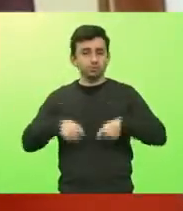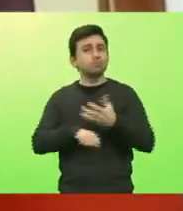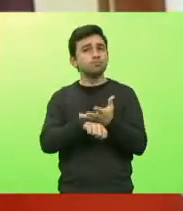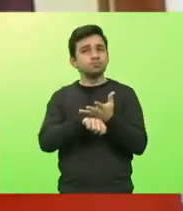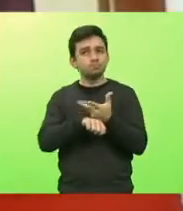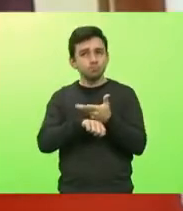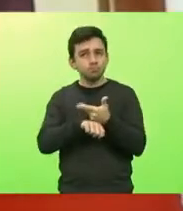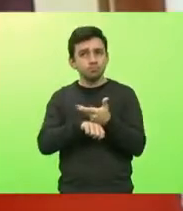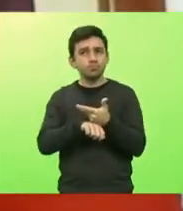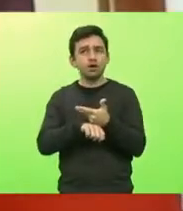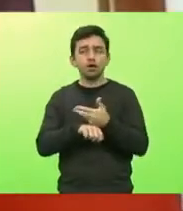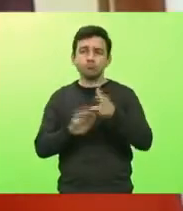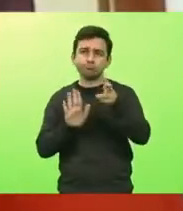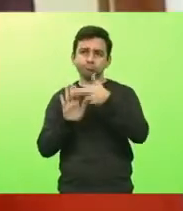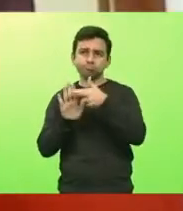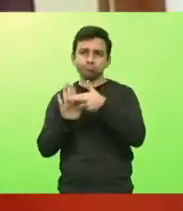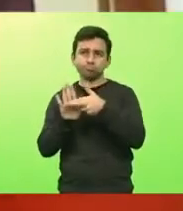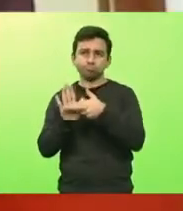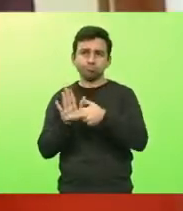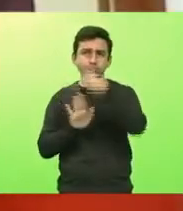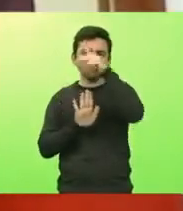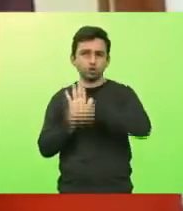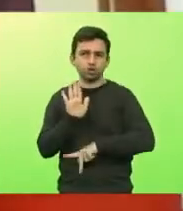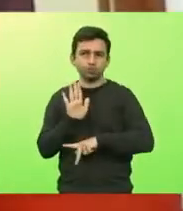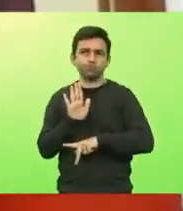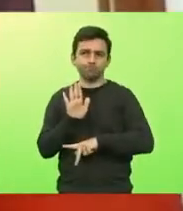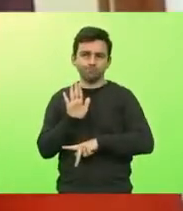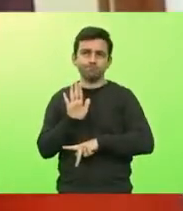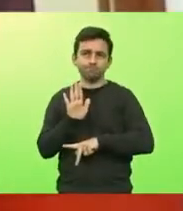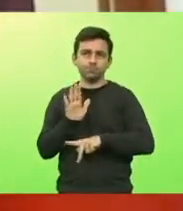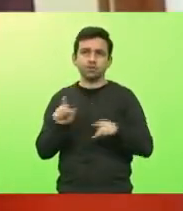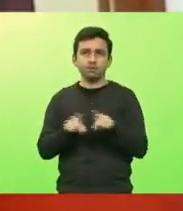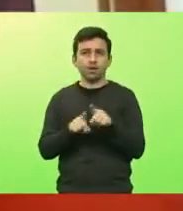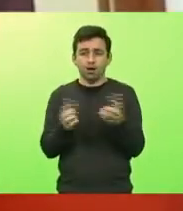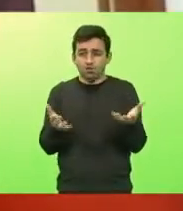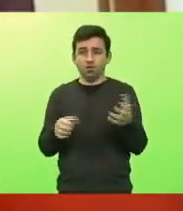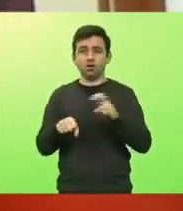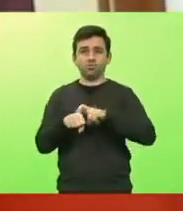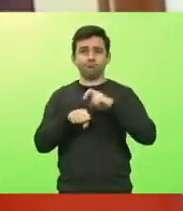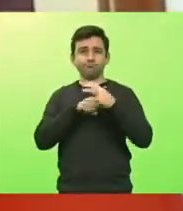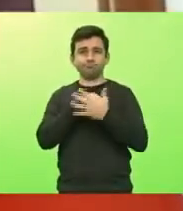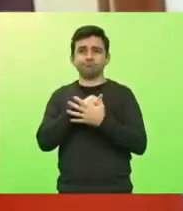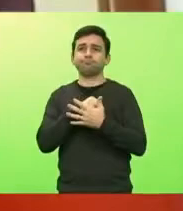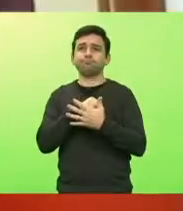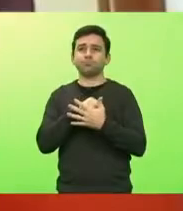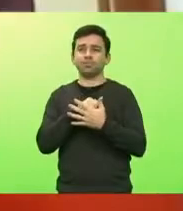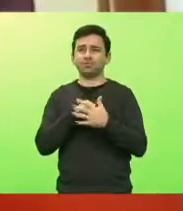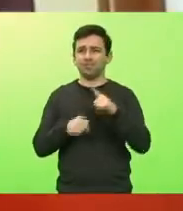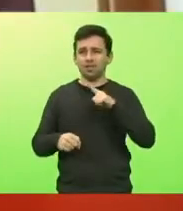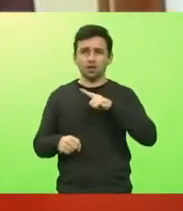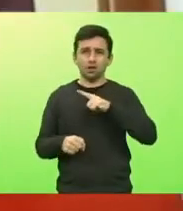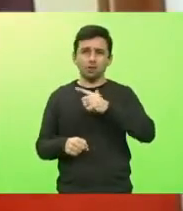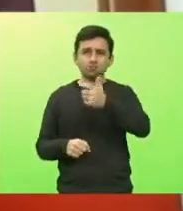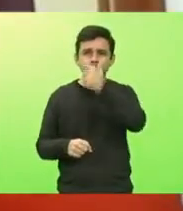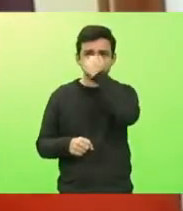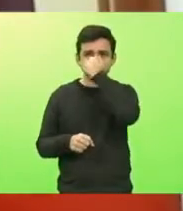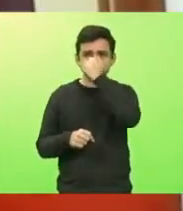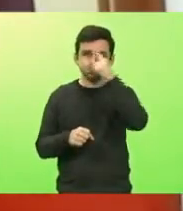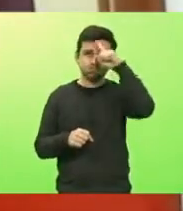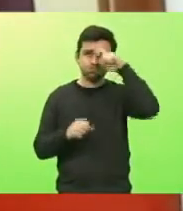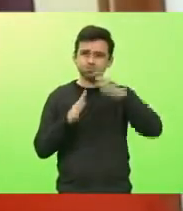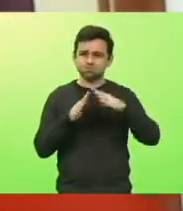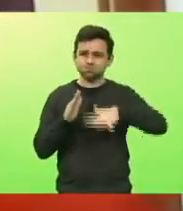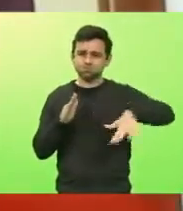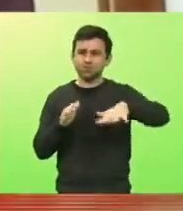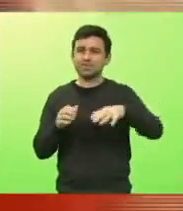para regulamentar esse projeto. Ainda mais com o coronavírus, com os hospitais lotados, entende? Quanto menos